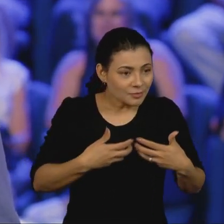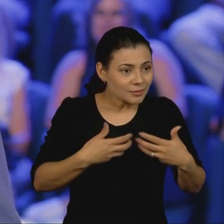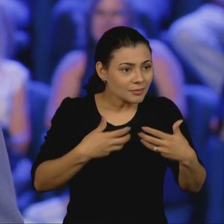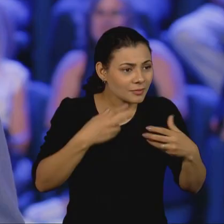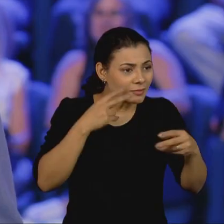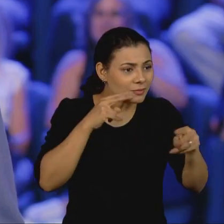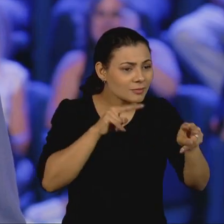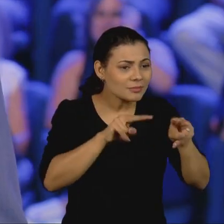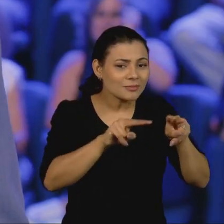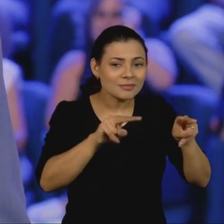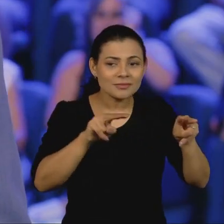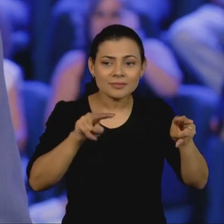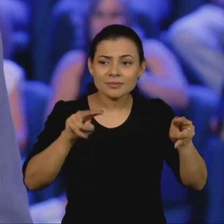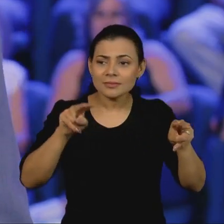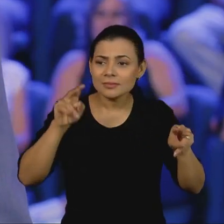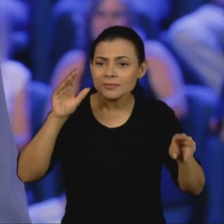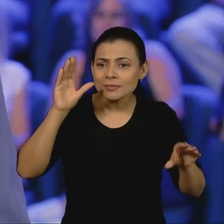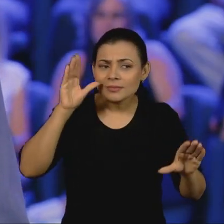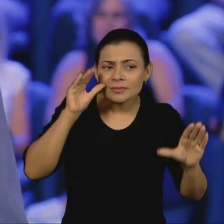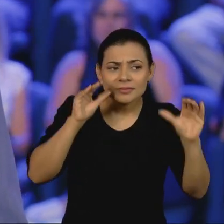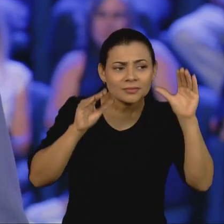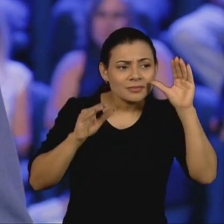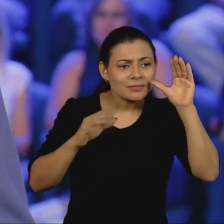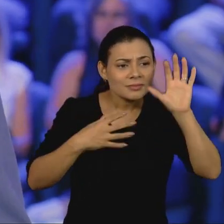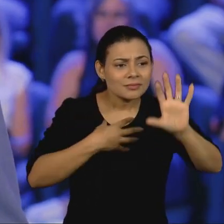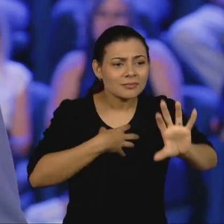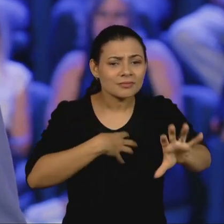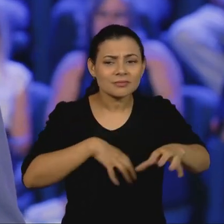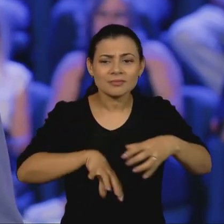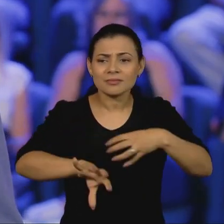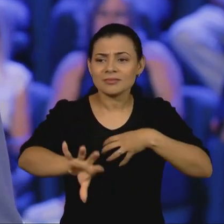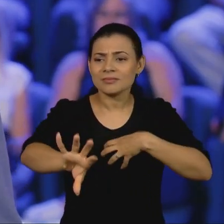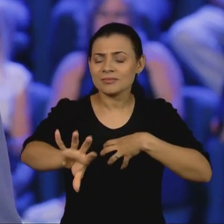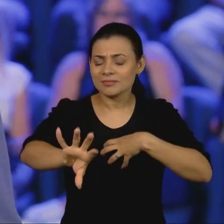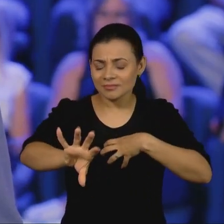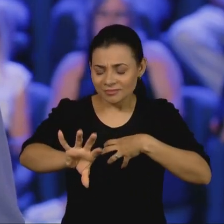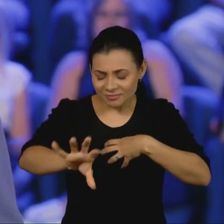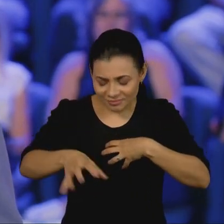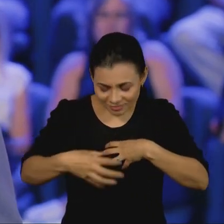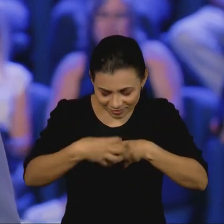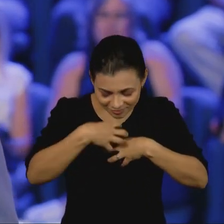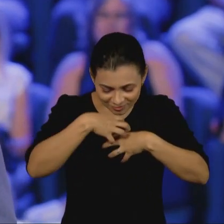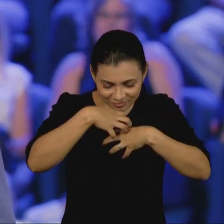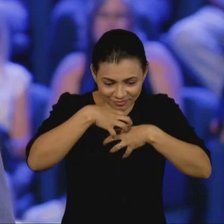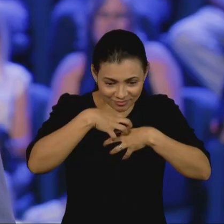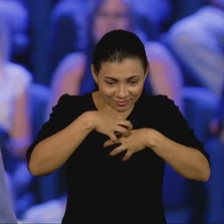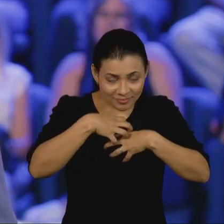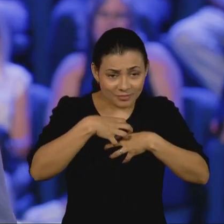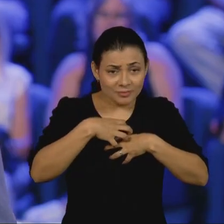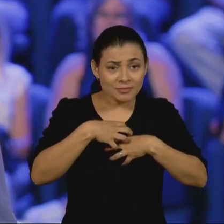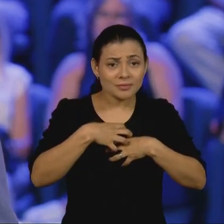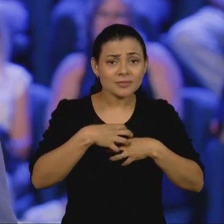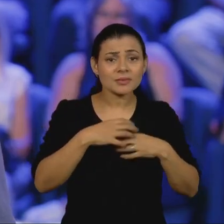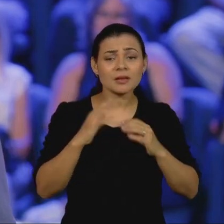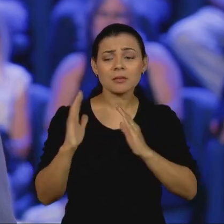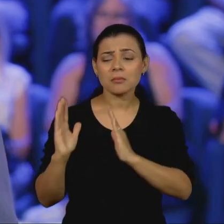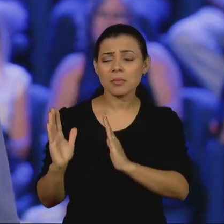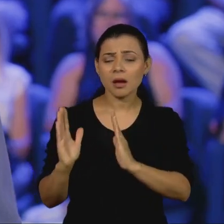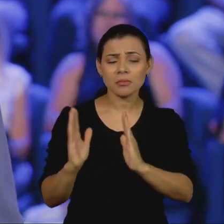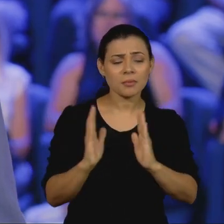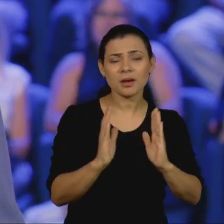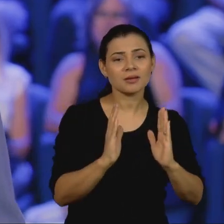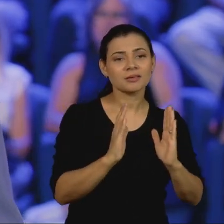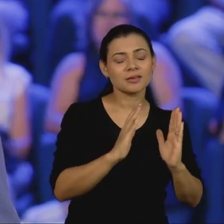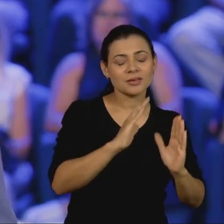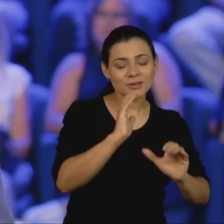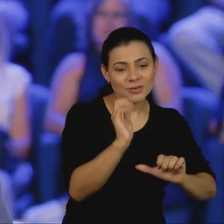sensibilidade, curiosidade e empatia. Quando nossa alma desperta, a vida deixa de ser apenas uma sequência de dias e